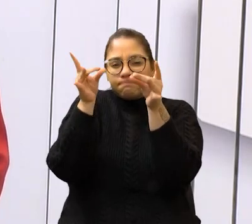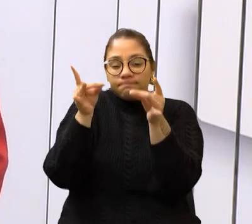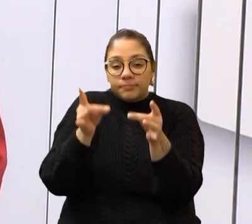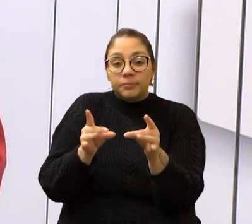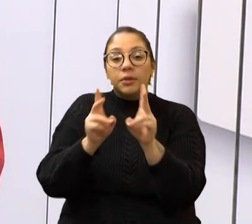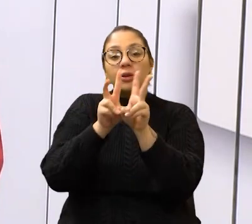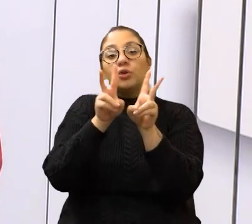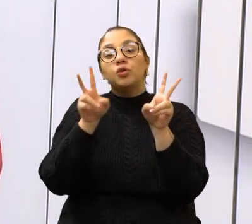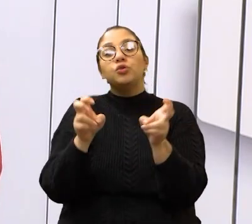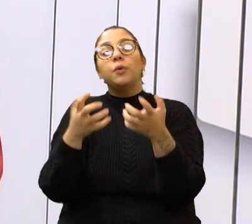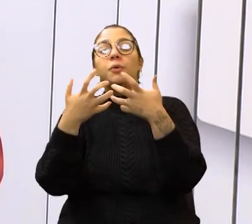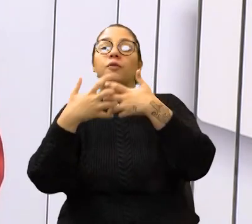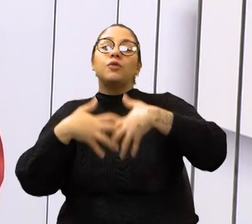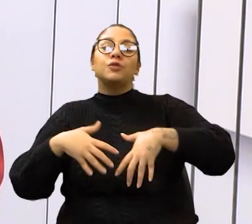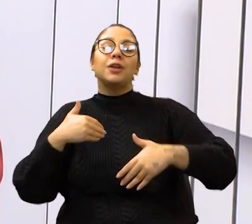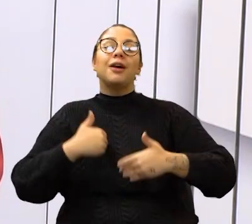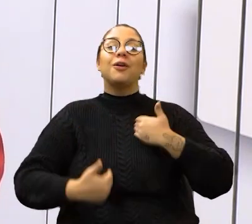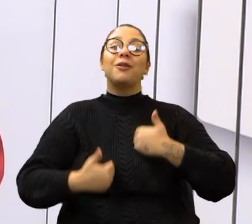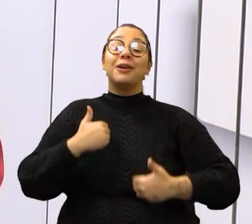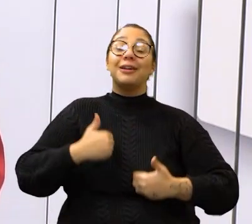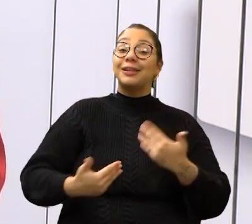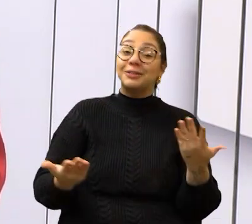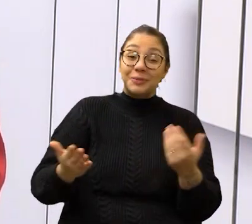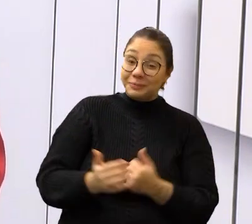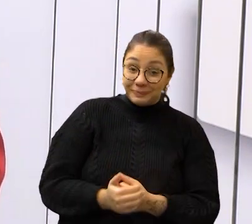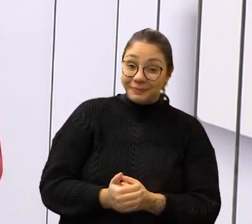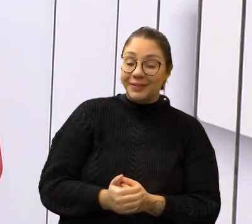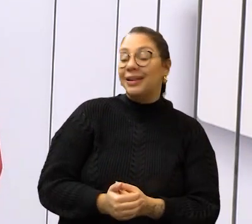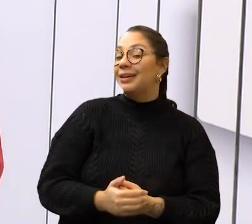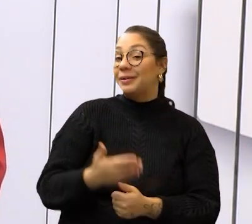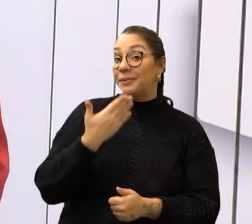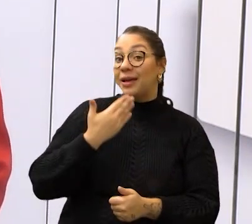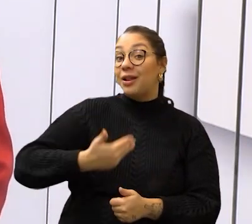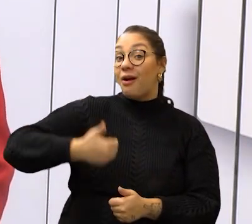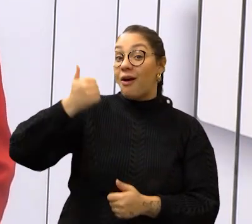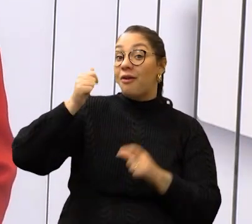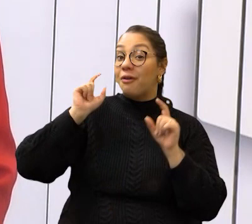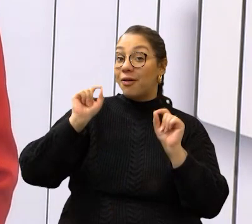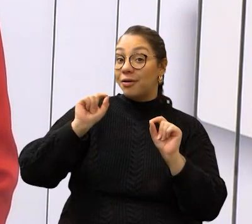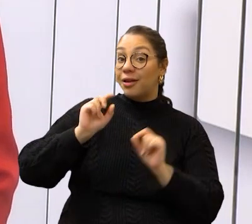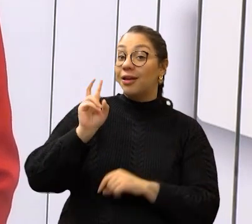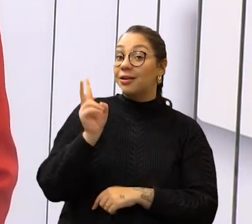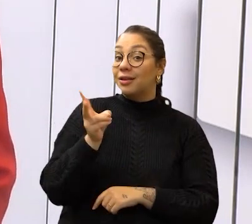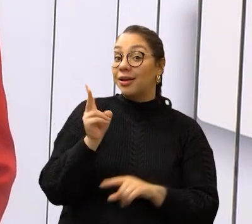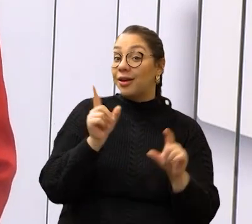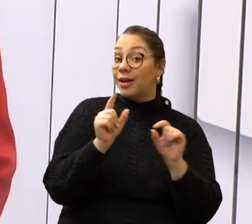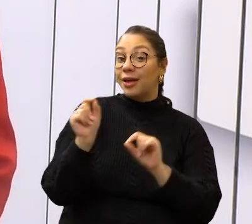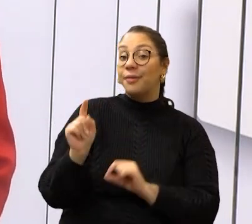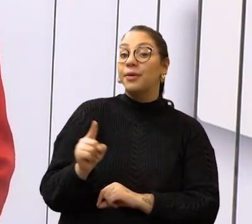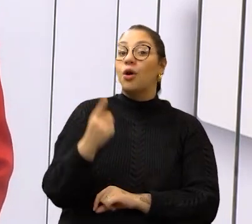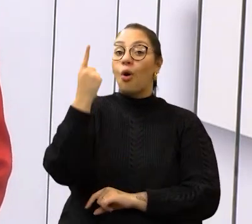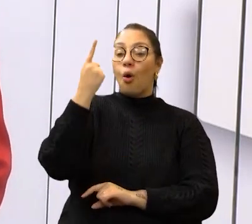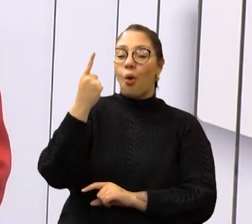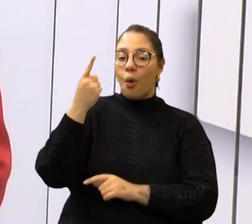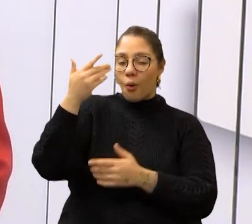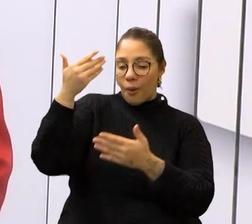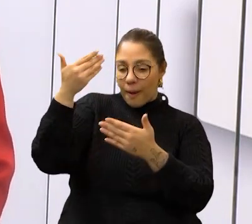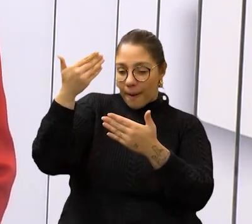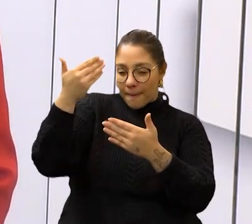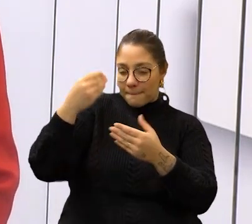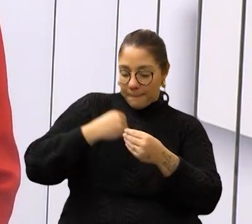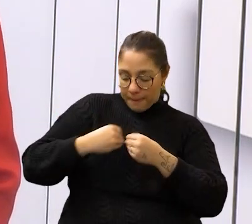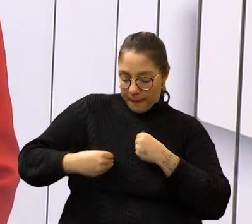específico sobre o funcionamento do seu corpo. Não esqueça, o ideal é fazer pelo menos um check-up por